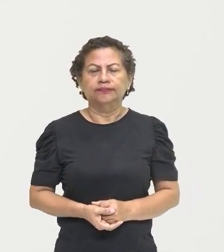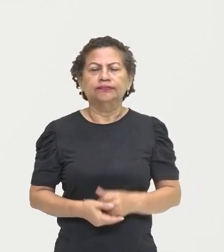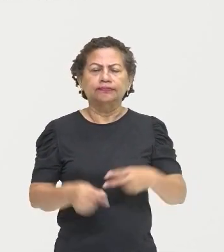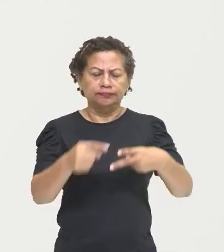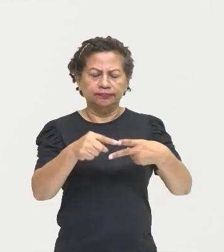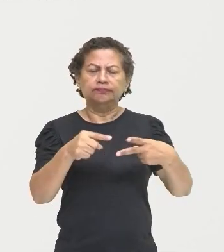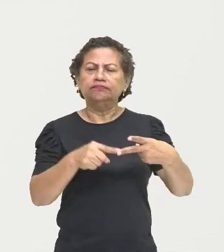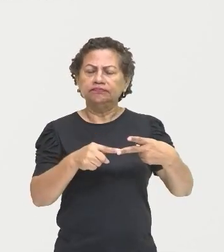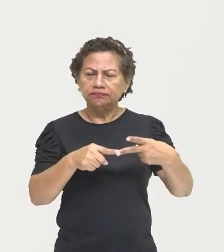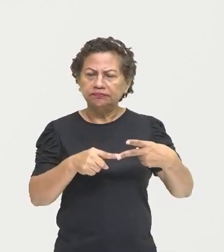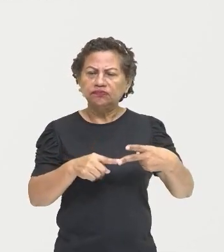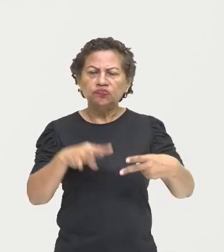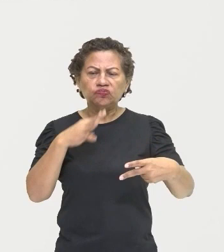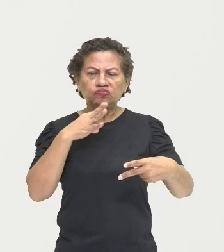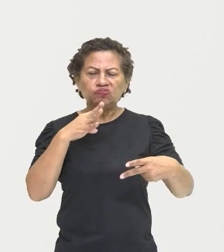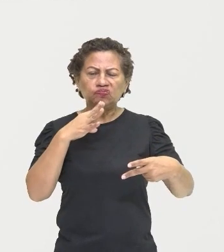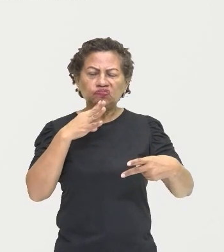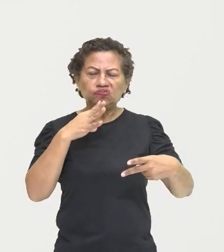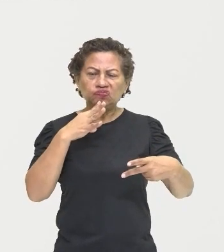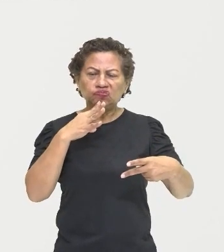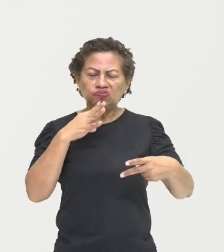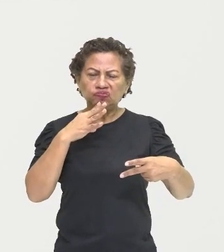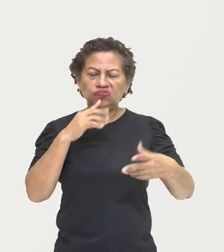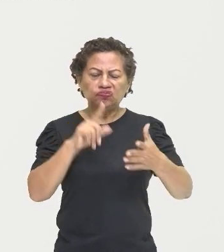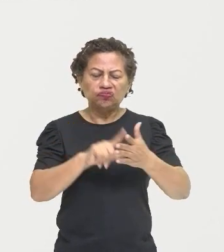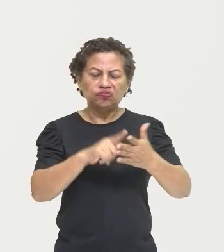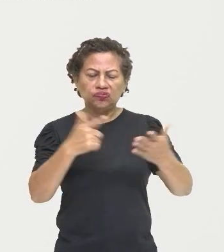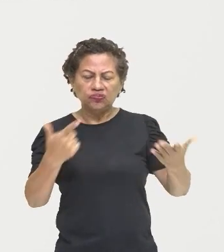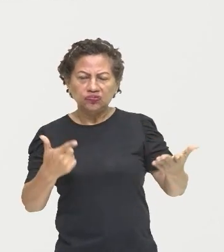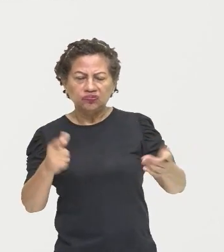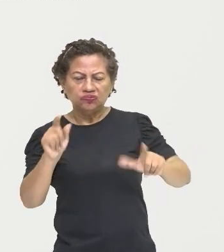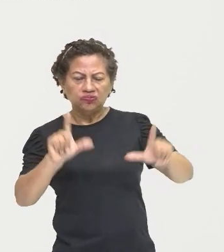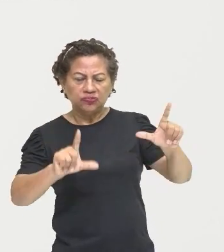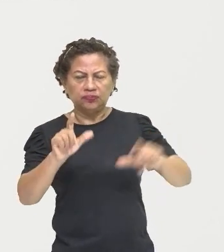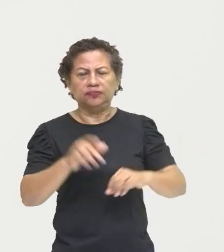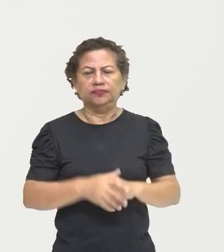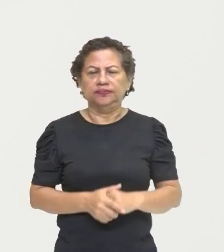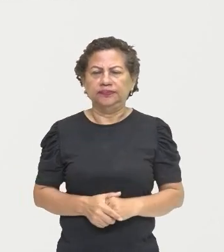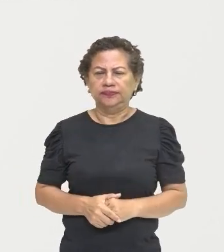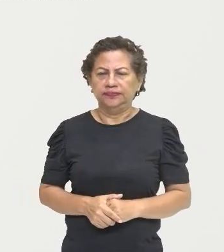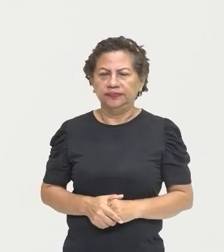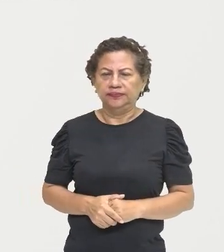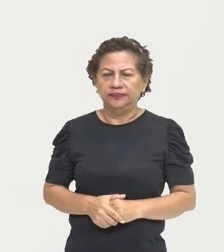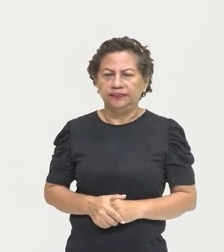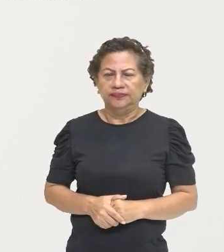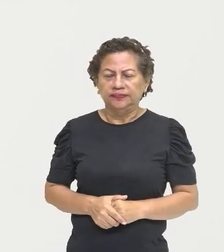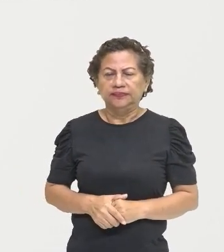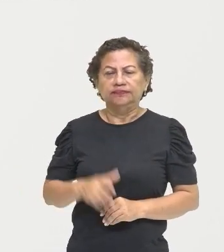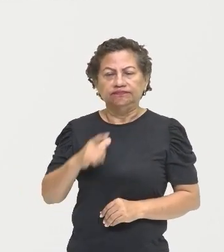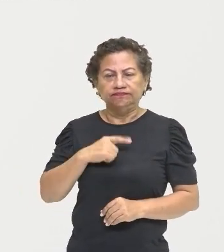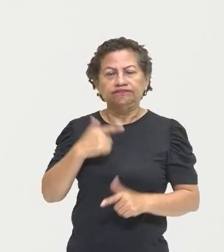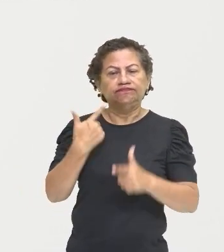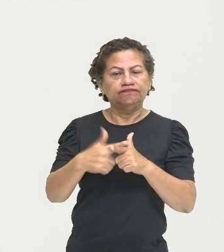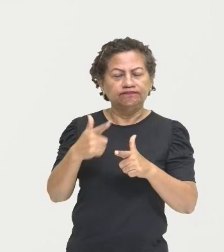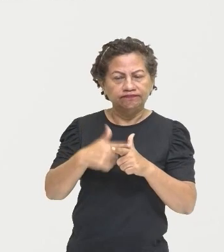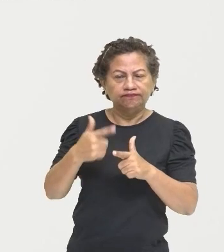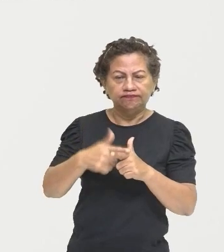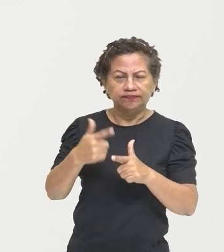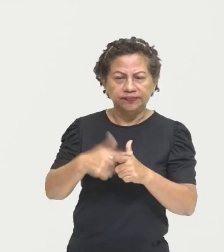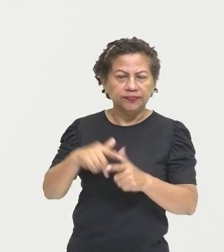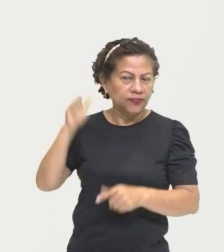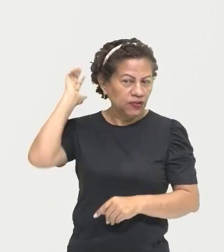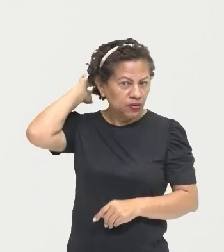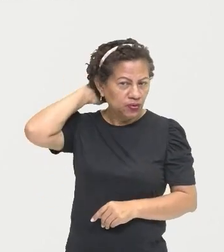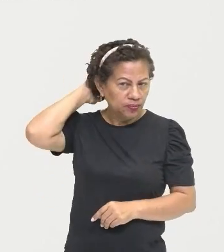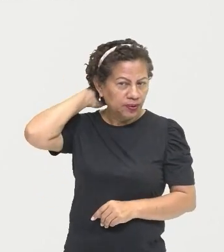difundidos nos jornais impressos e televisionados. O massacre de Eldorado dos Carajás, tá? onde